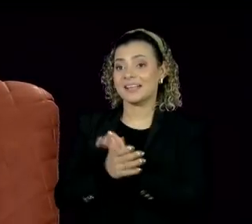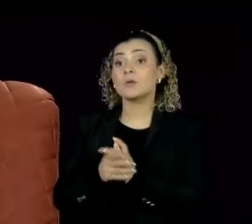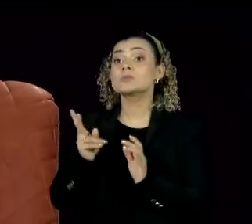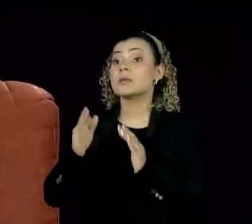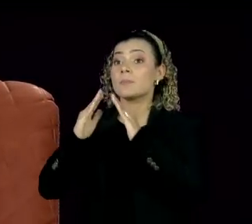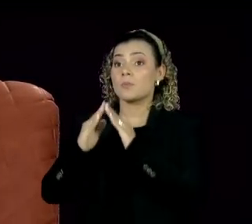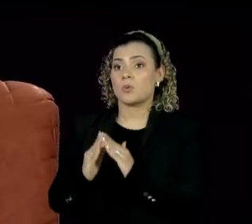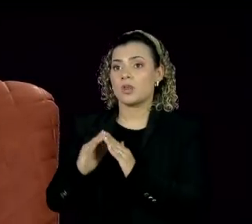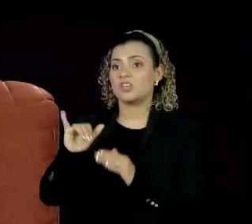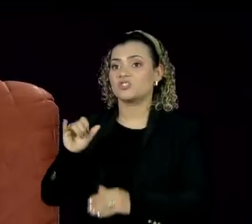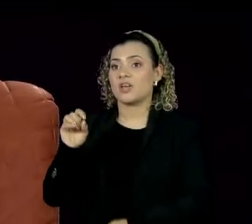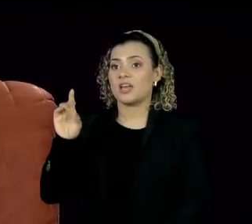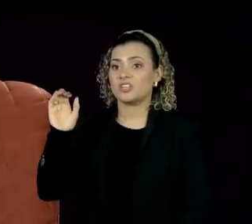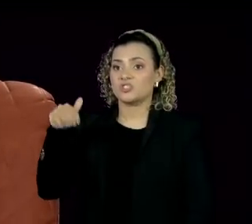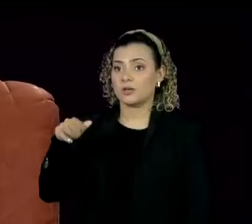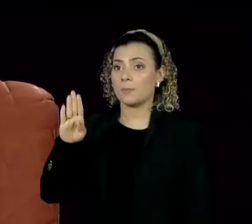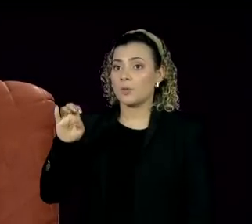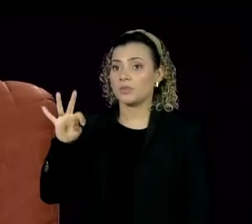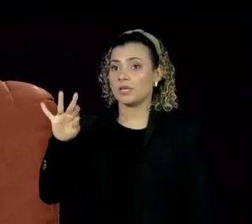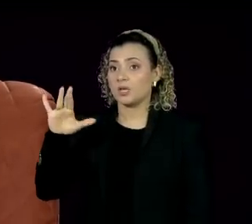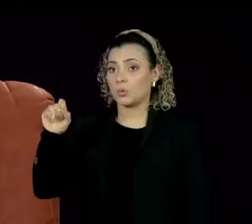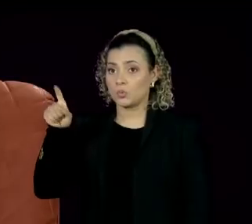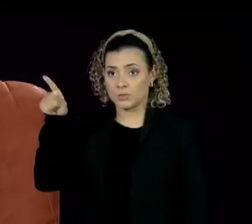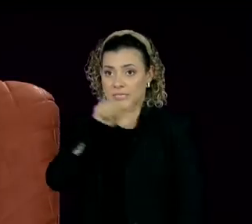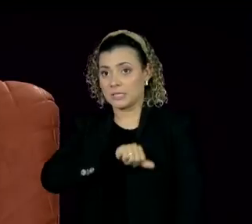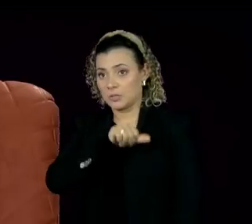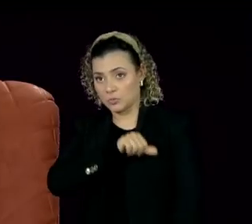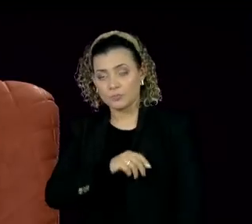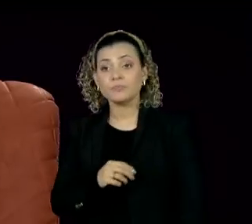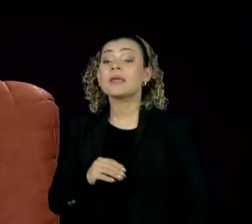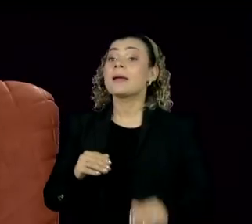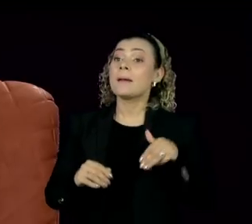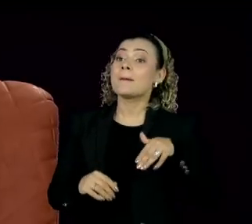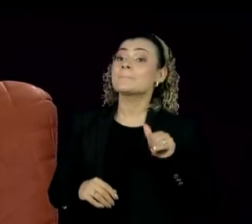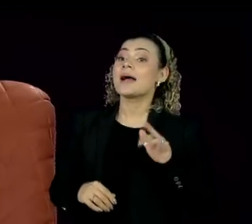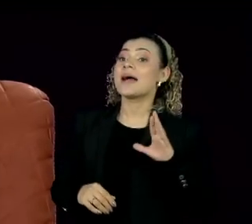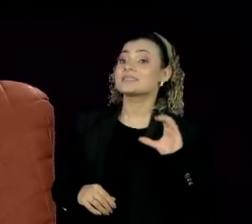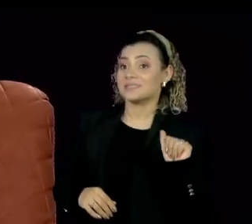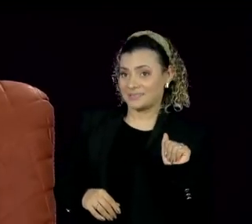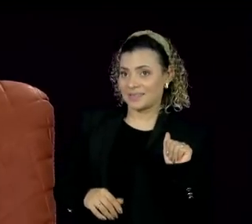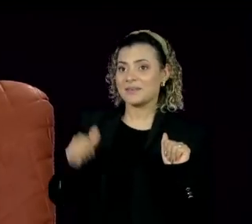ali no Jardim Botânico, no Horto, e a Márcia, que era minha dupla na